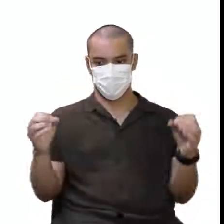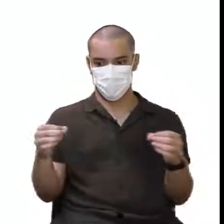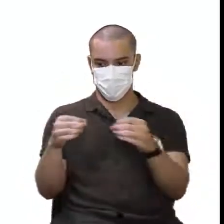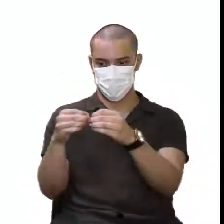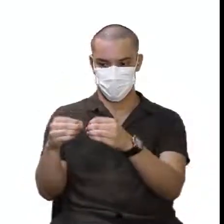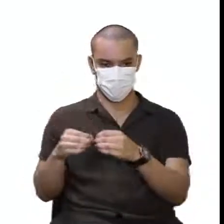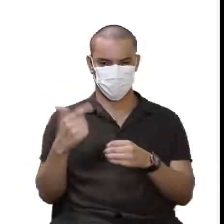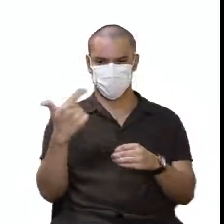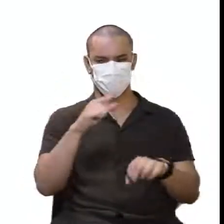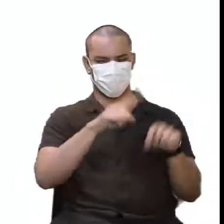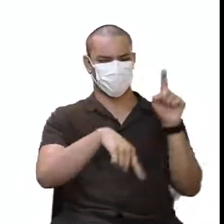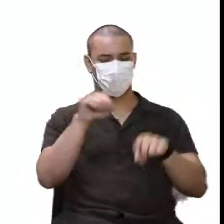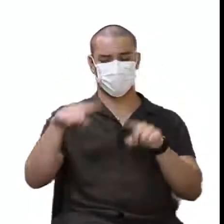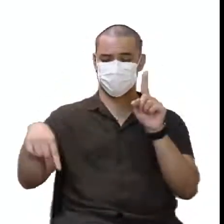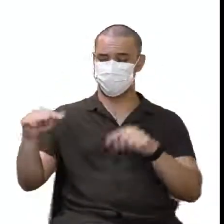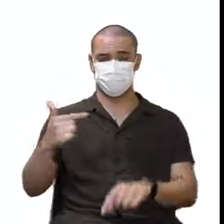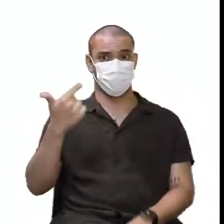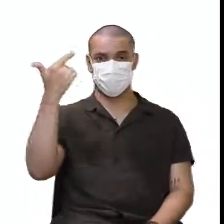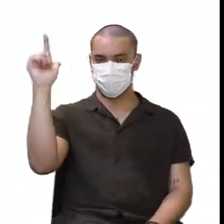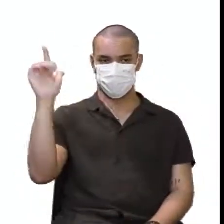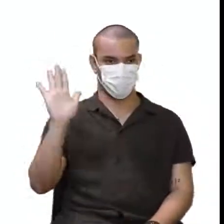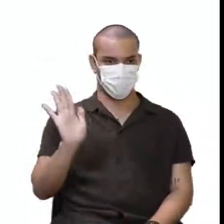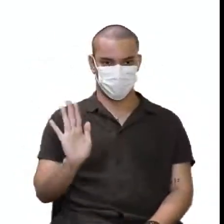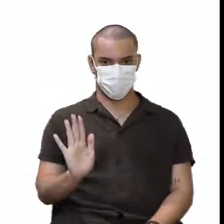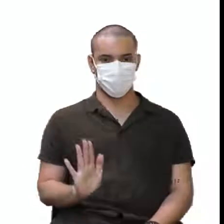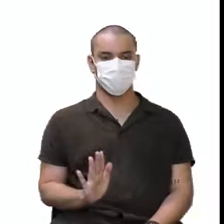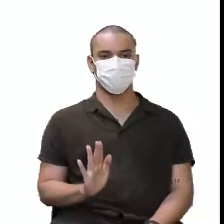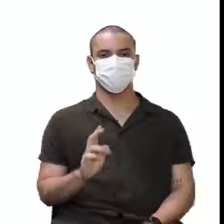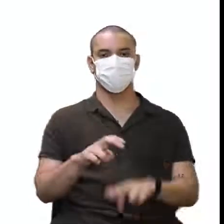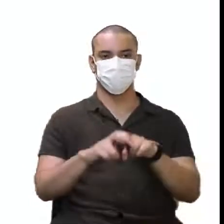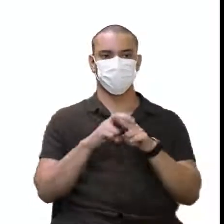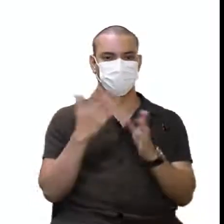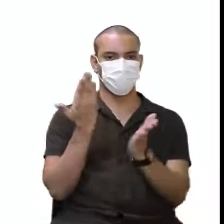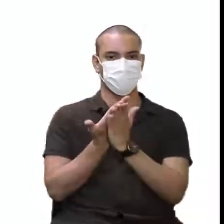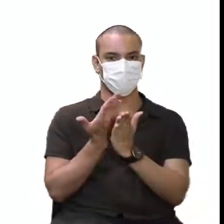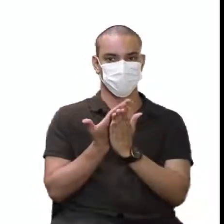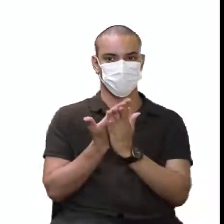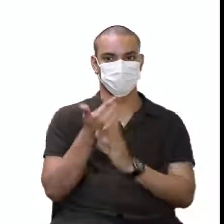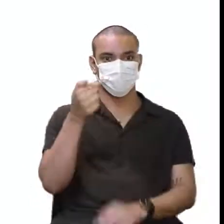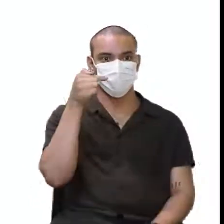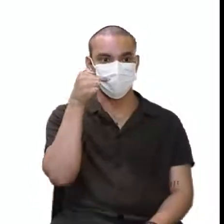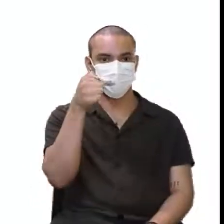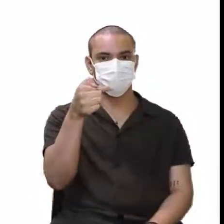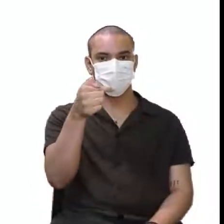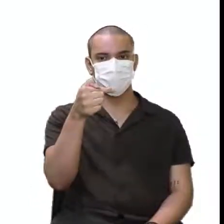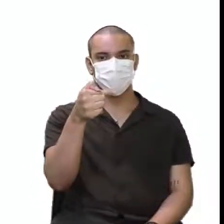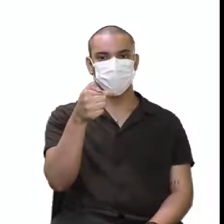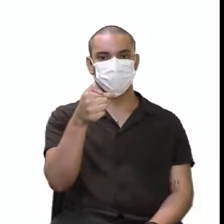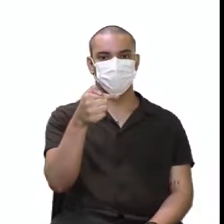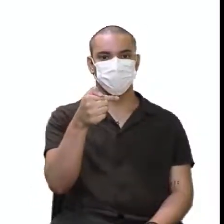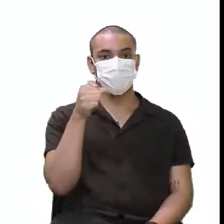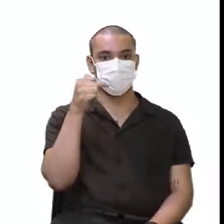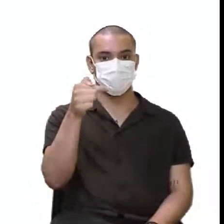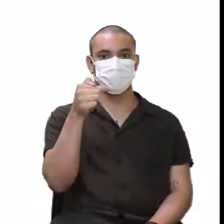ali. Não tem tanta variedade como outras espécies de seres vivos. Então, Mendel estudou 7